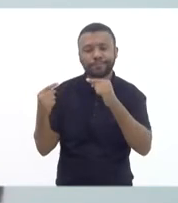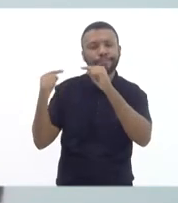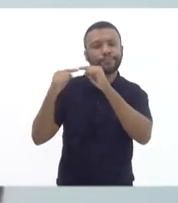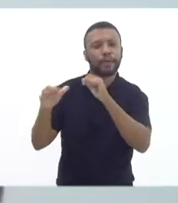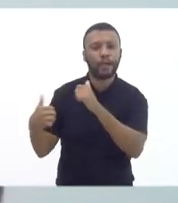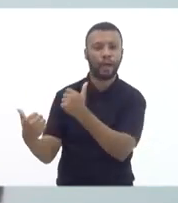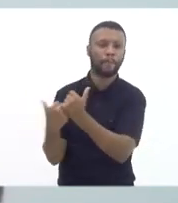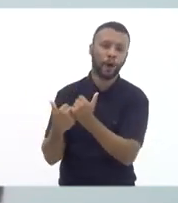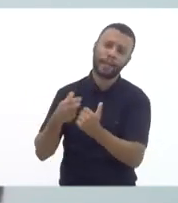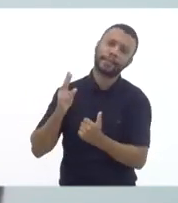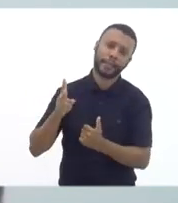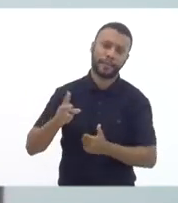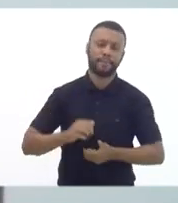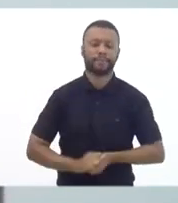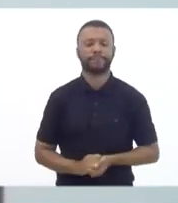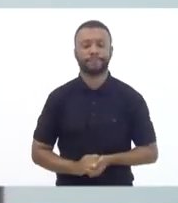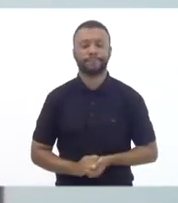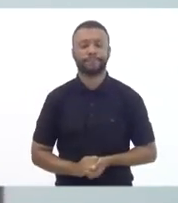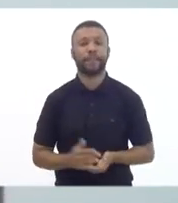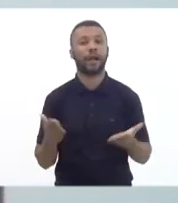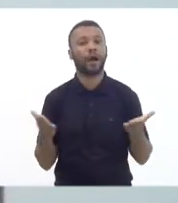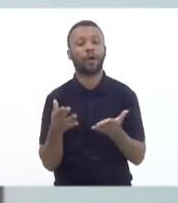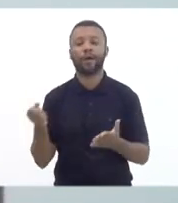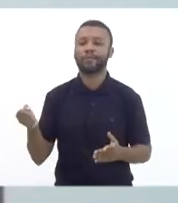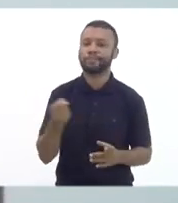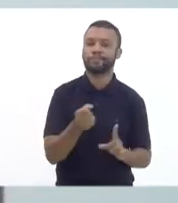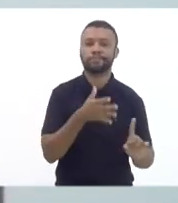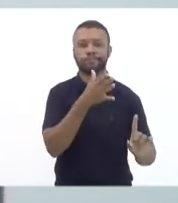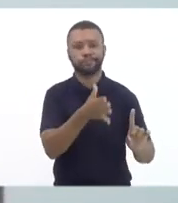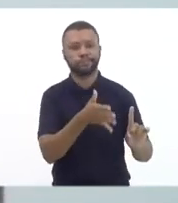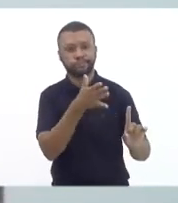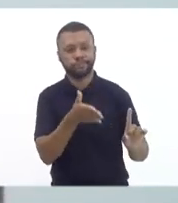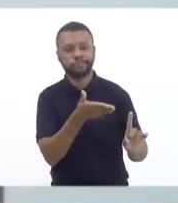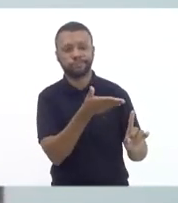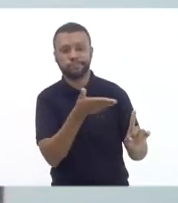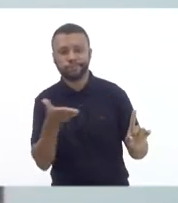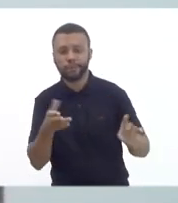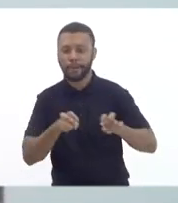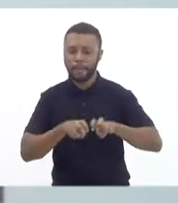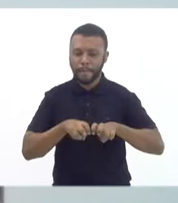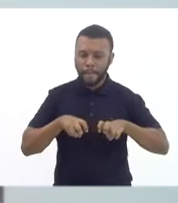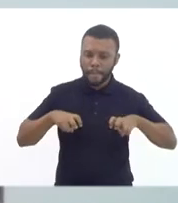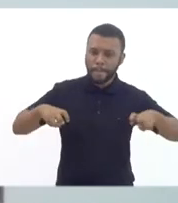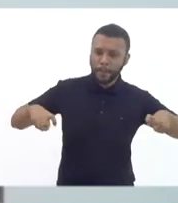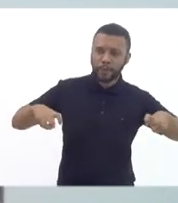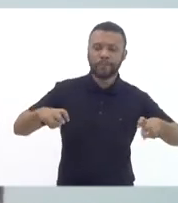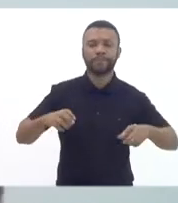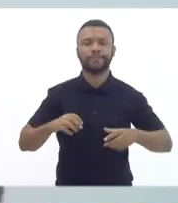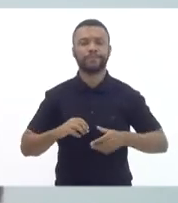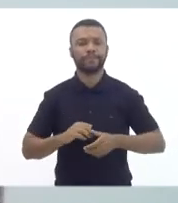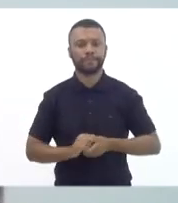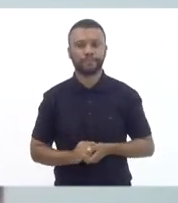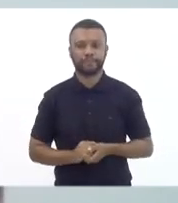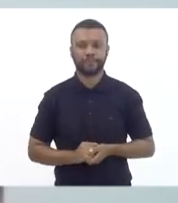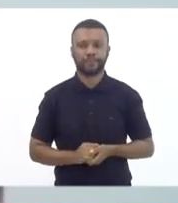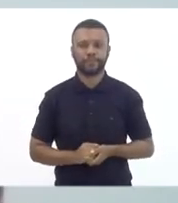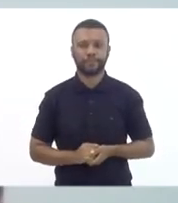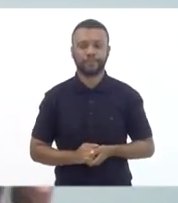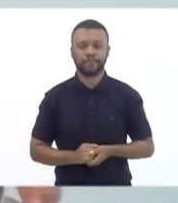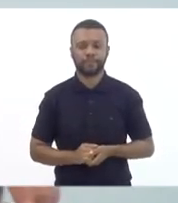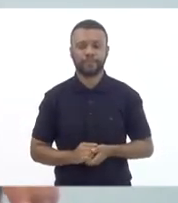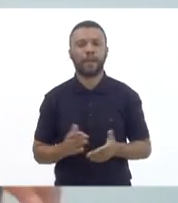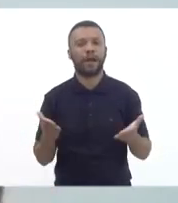lado. Passar a palavra para os demais componentes da mesa, integrantes da mesa.